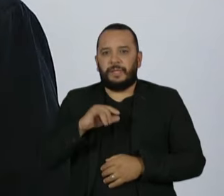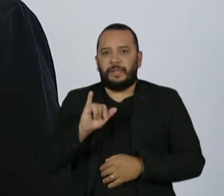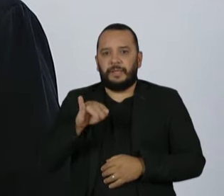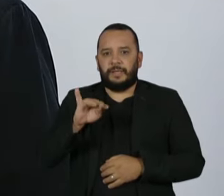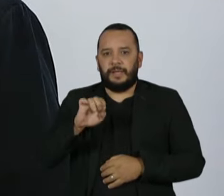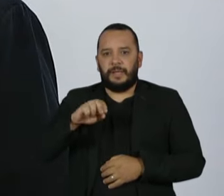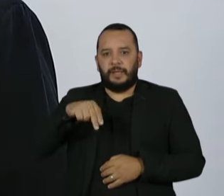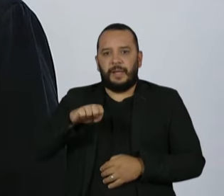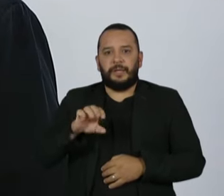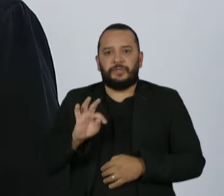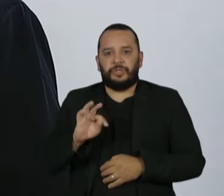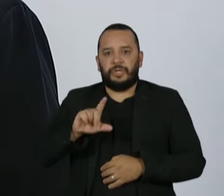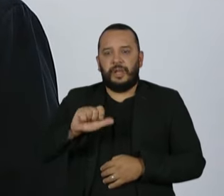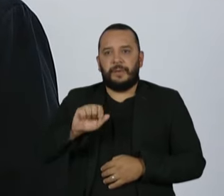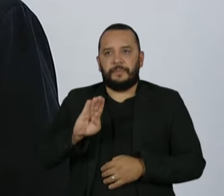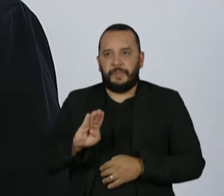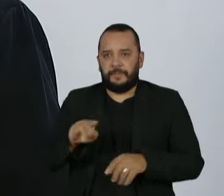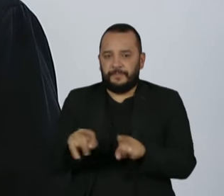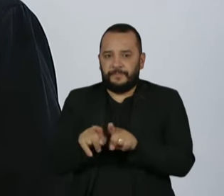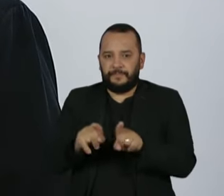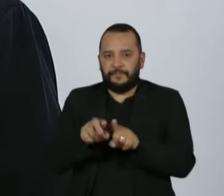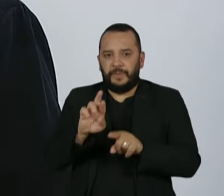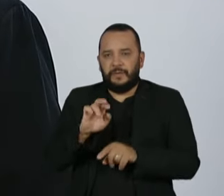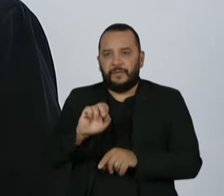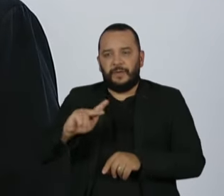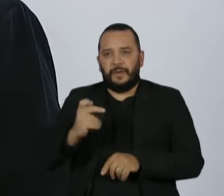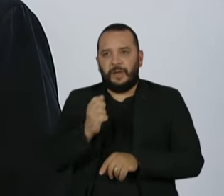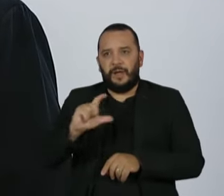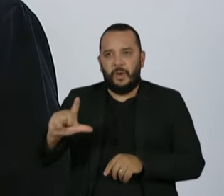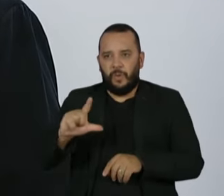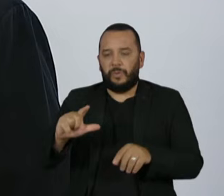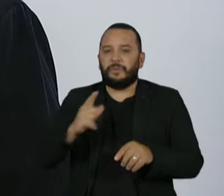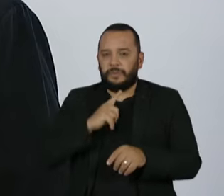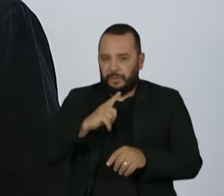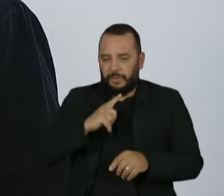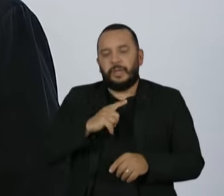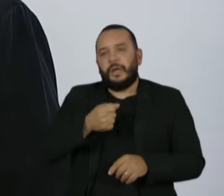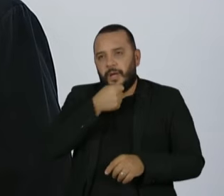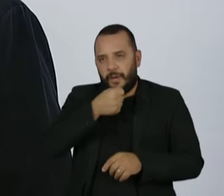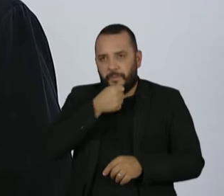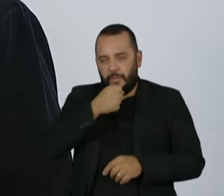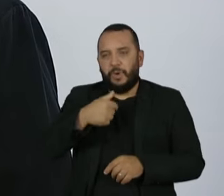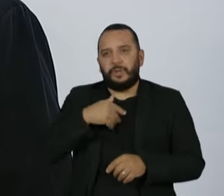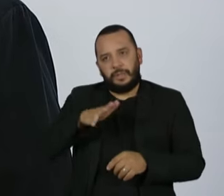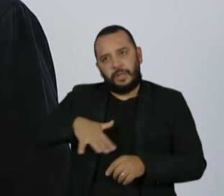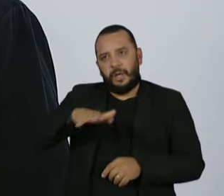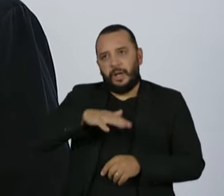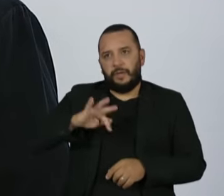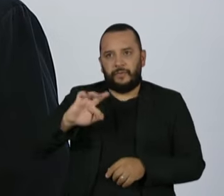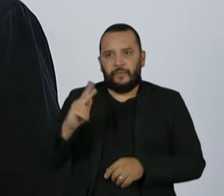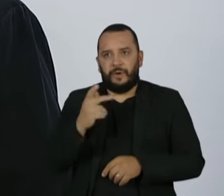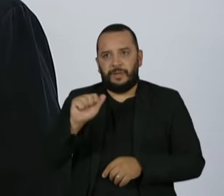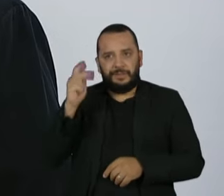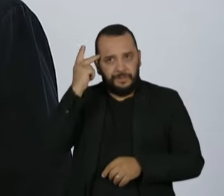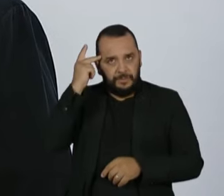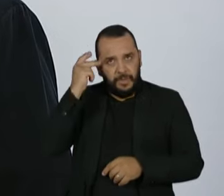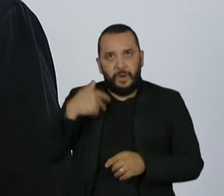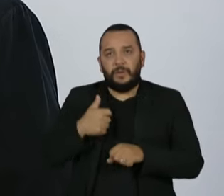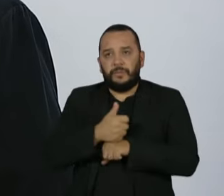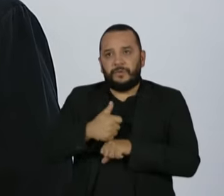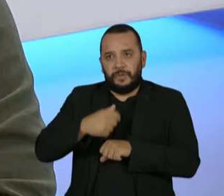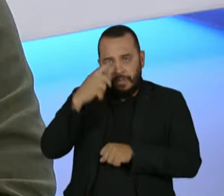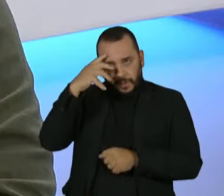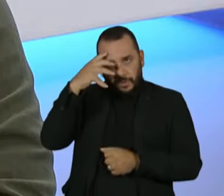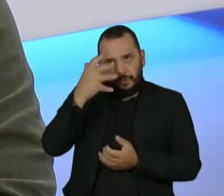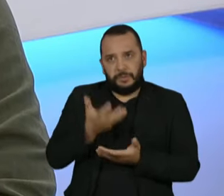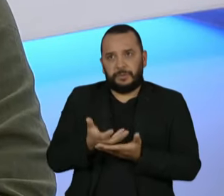Rafael Hernandes repórter especial da Folha de São Paulo especializado na cobertura de tecnologia Inteligência Artificial e Cyber